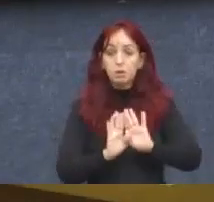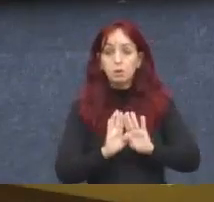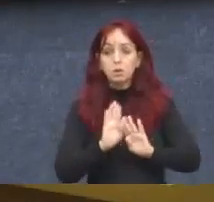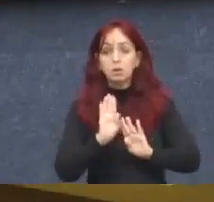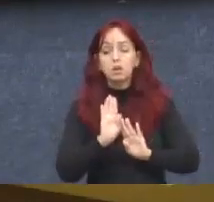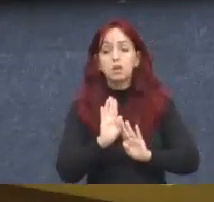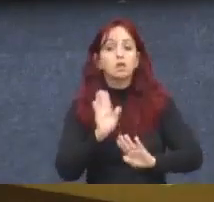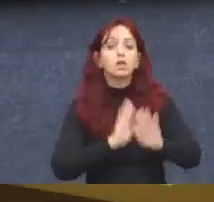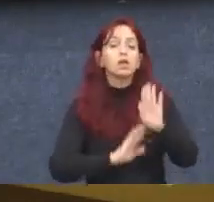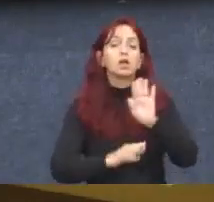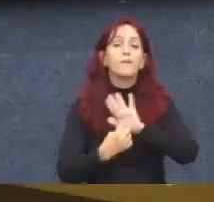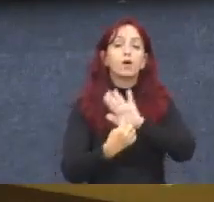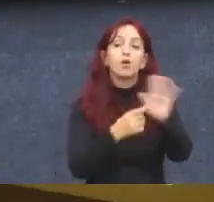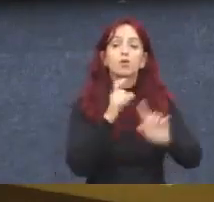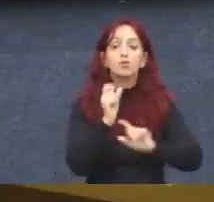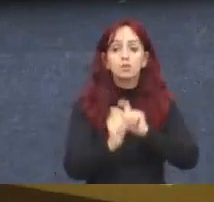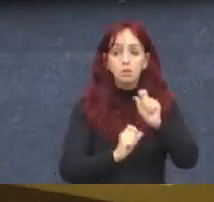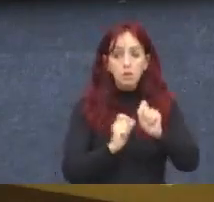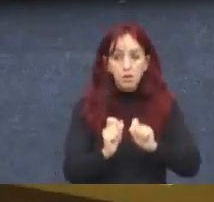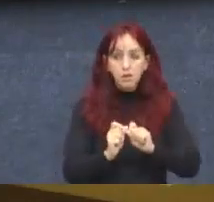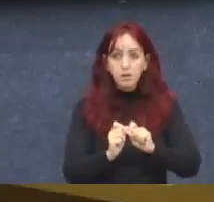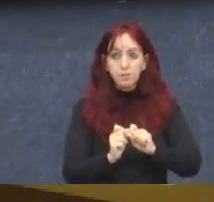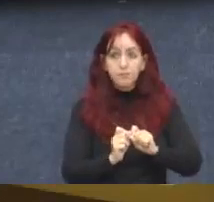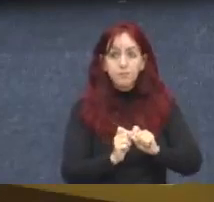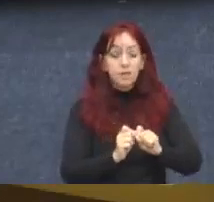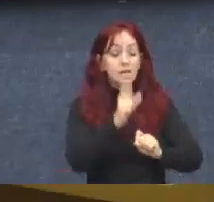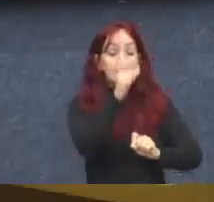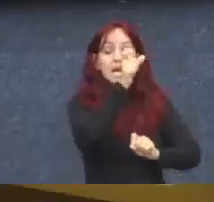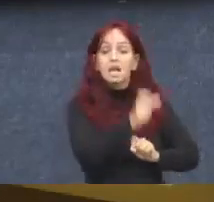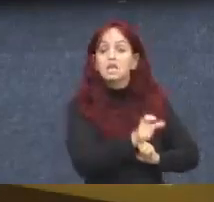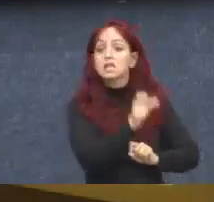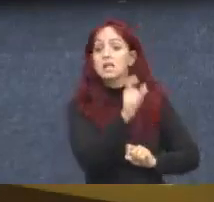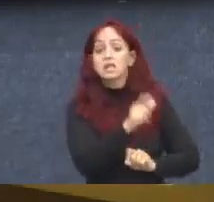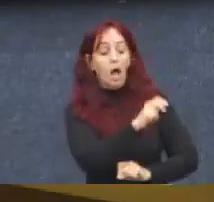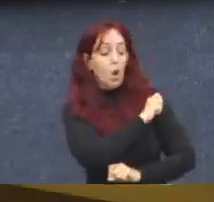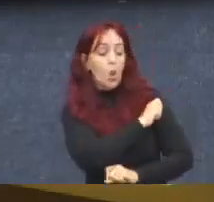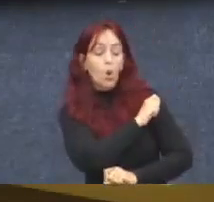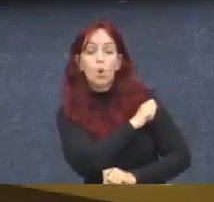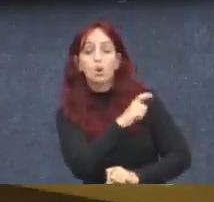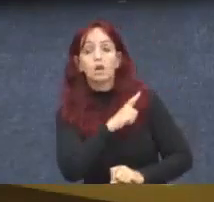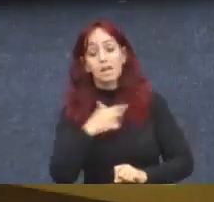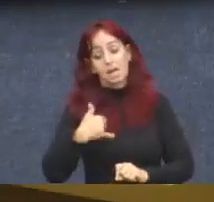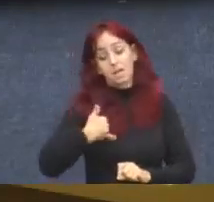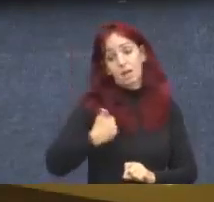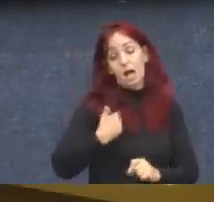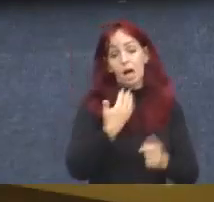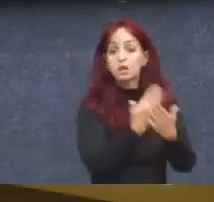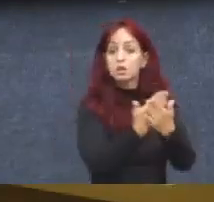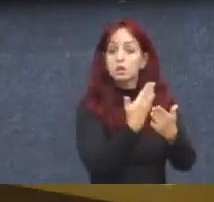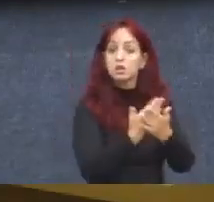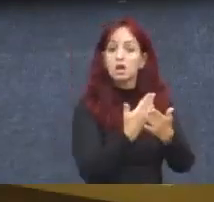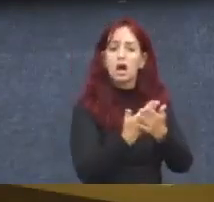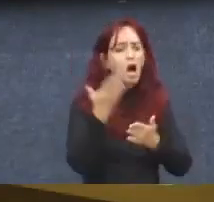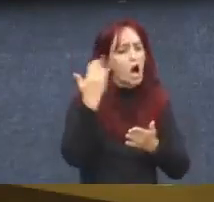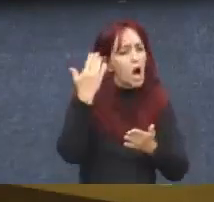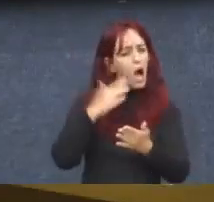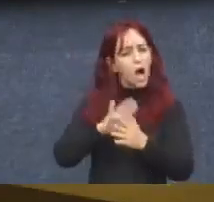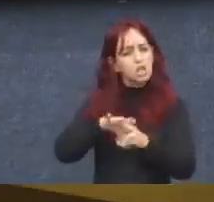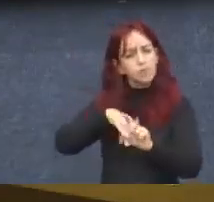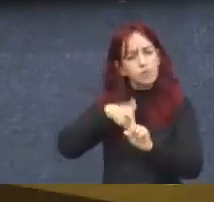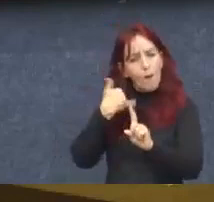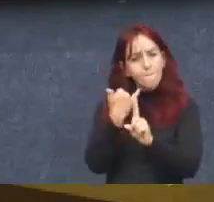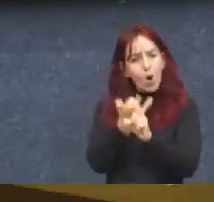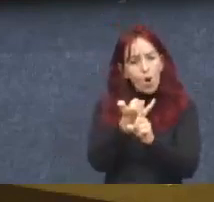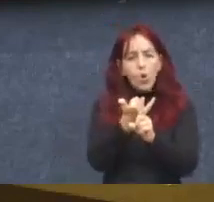as evidências mostram que esses alunos, quando estavam em idade escolar, sofriam bullying dentro da sala de